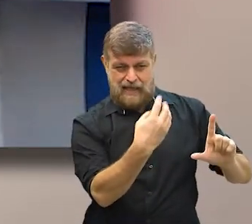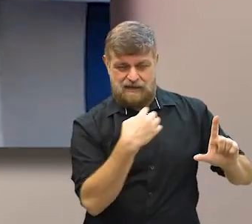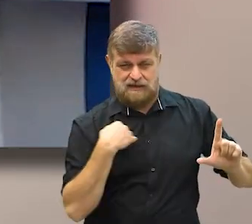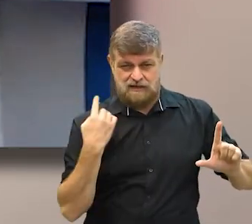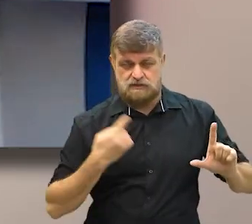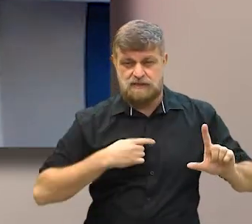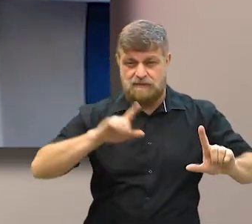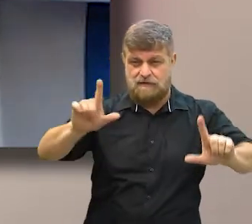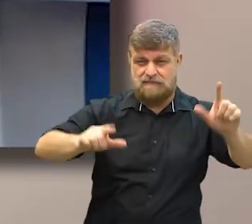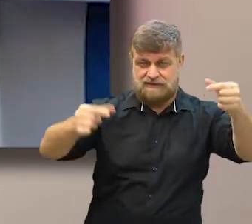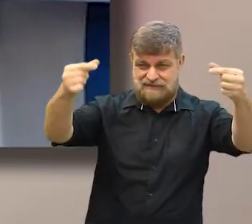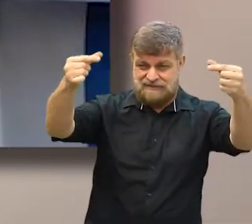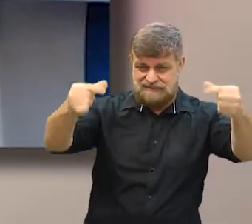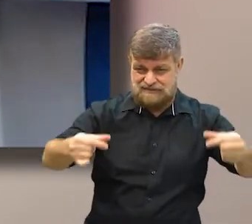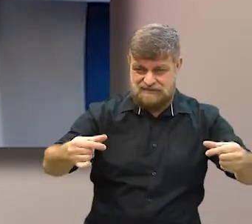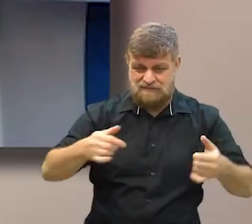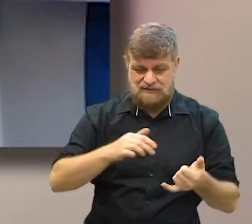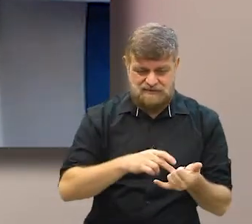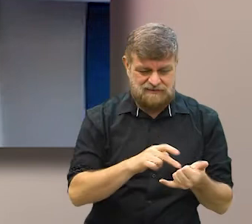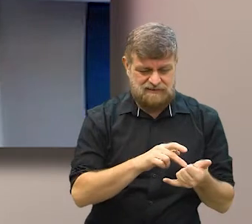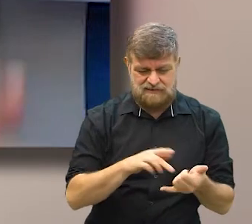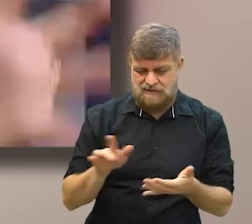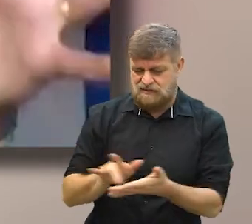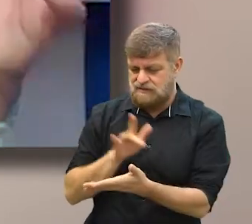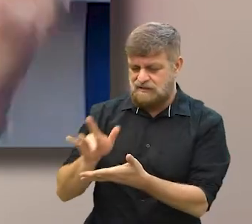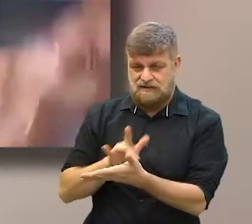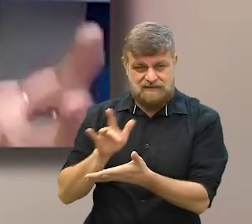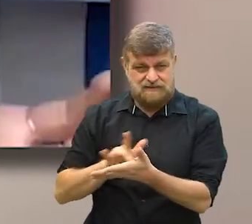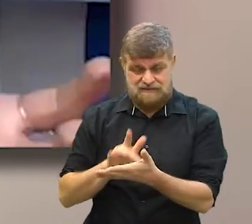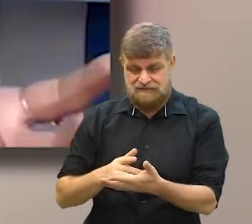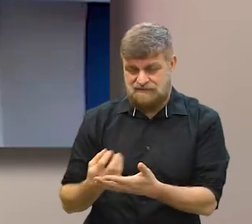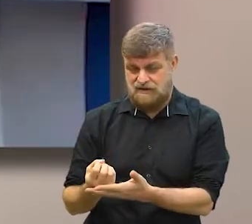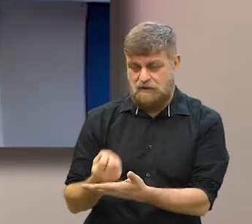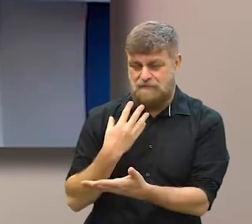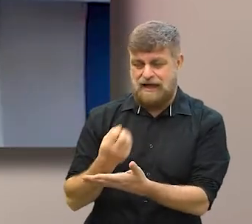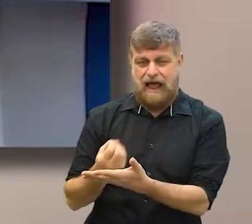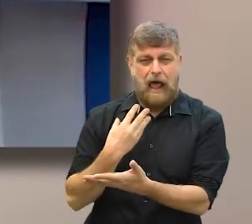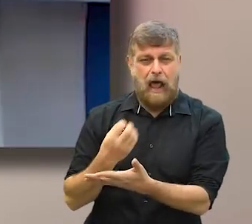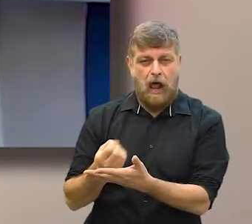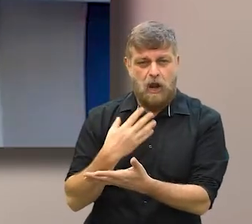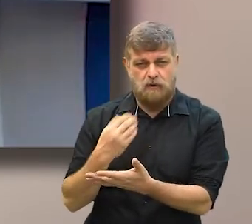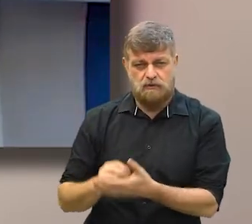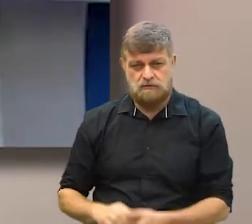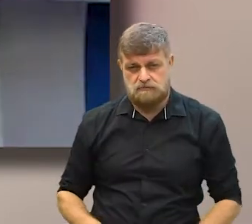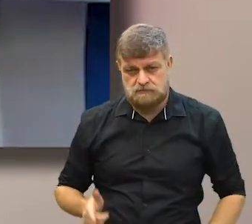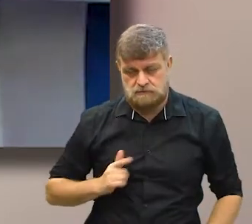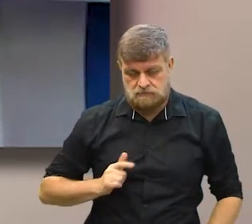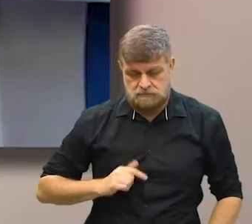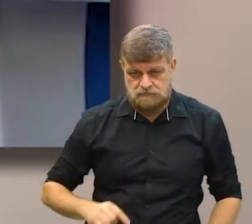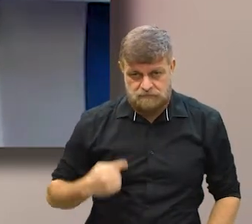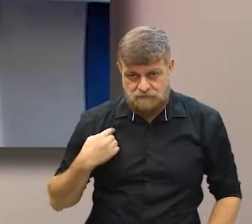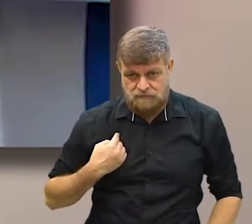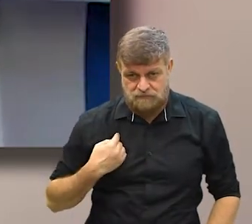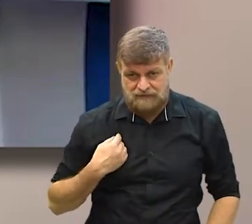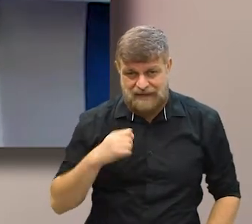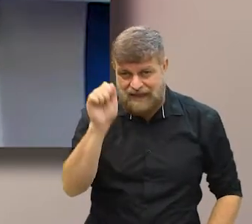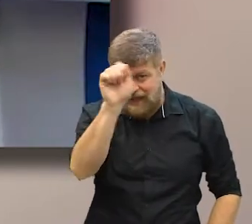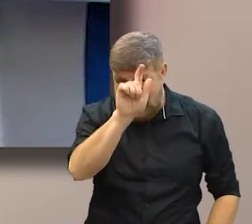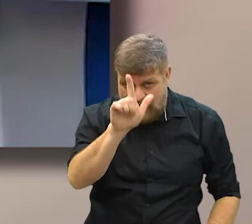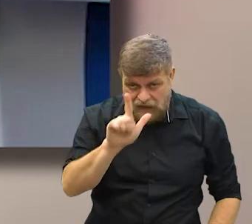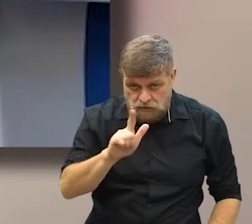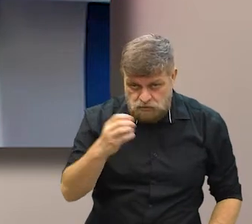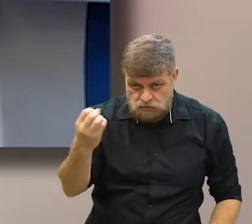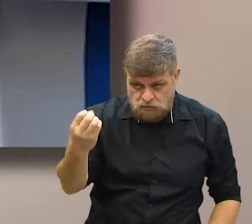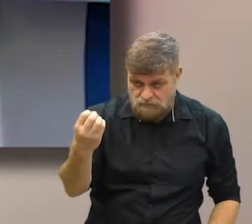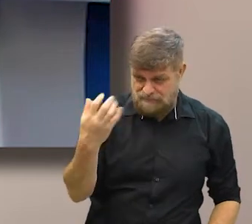está falando de televisão, celular, tablets. Eles emitem uma frequência na luz